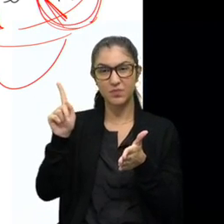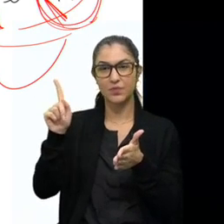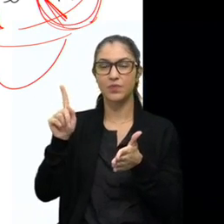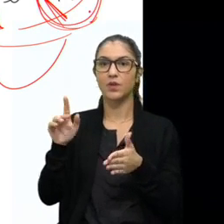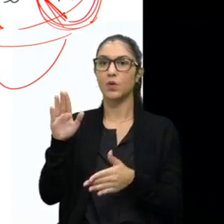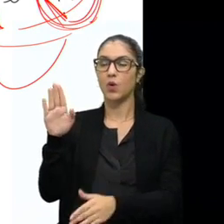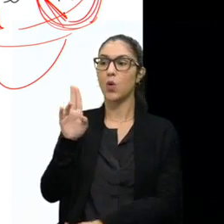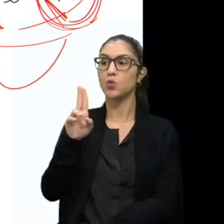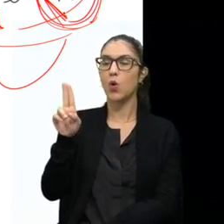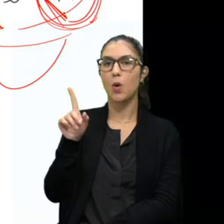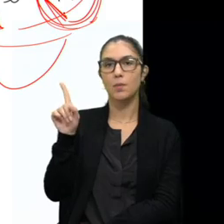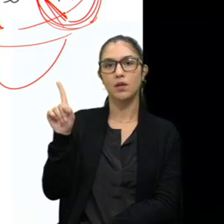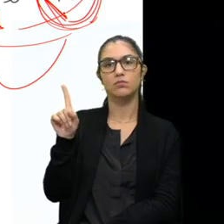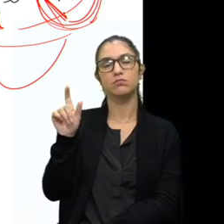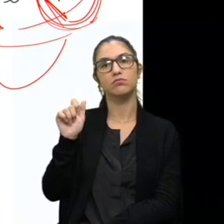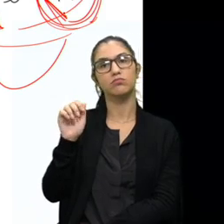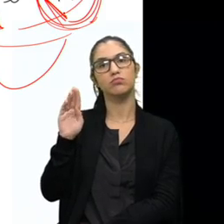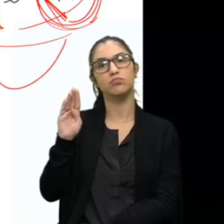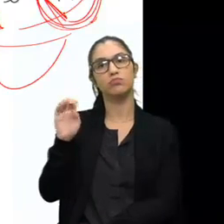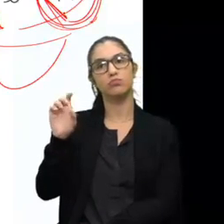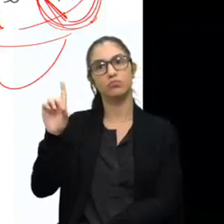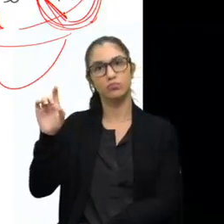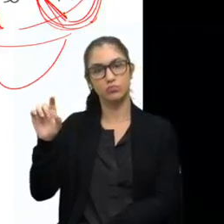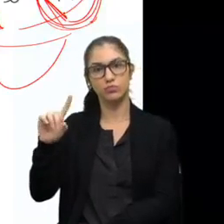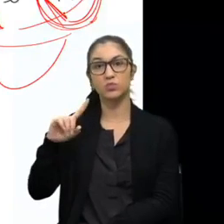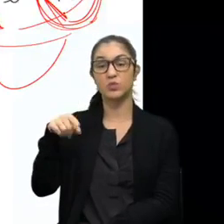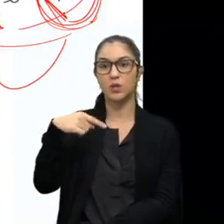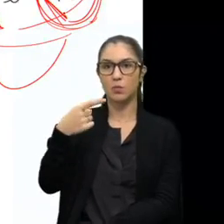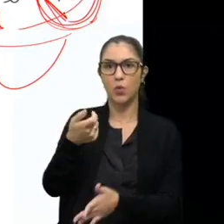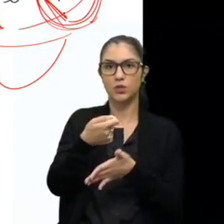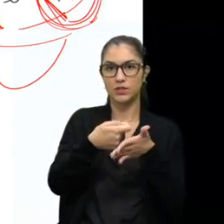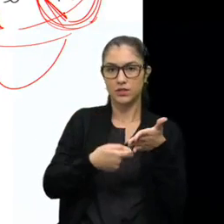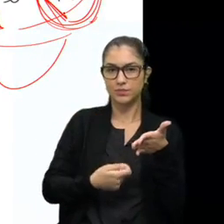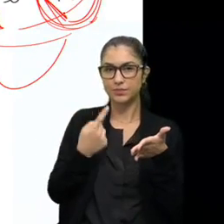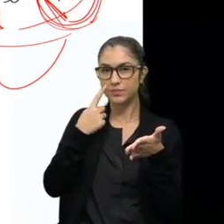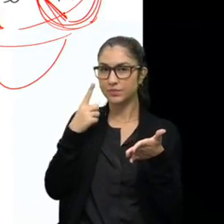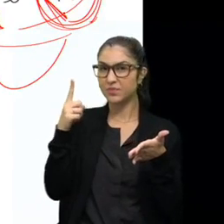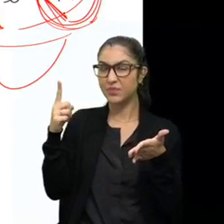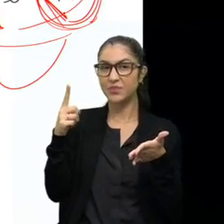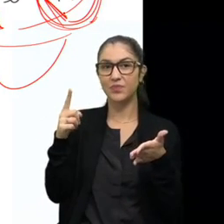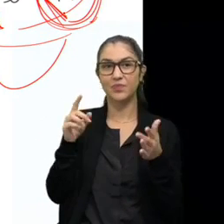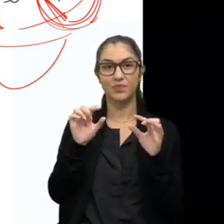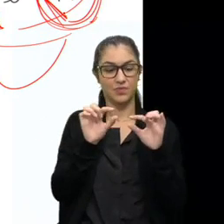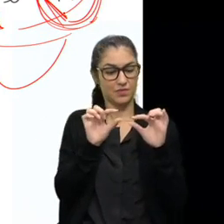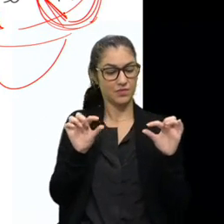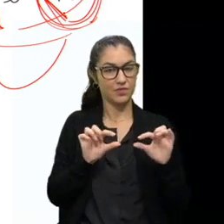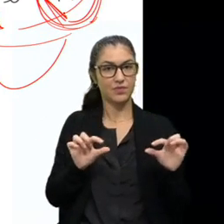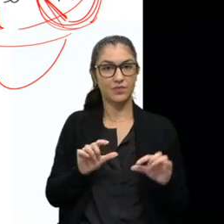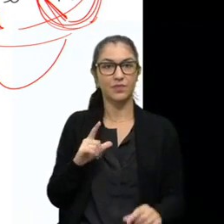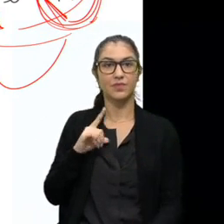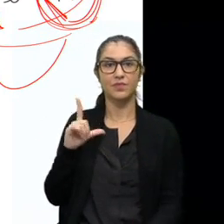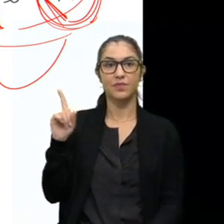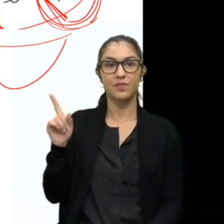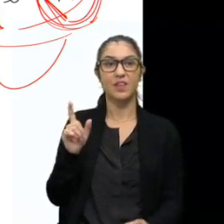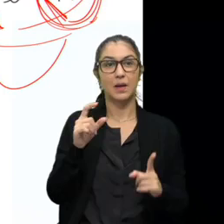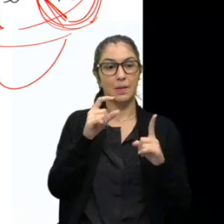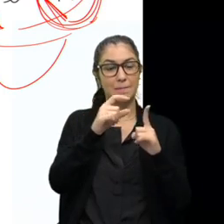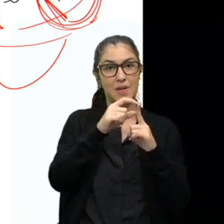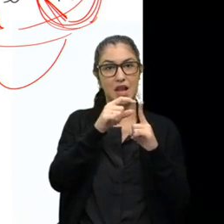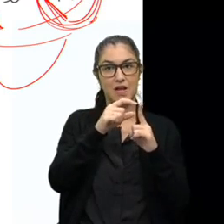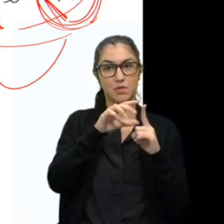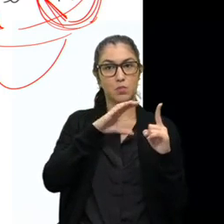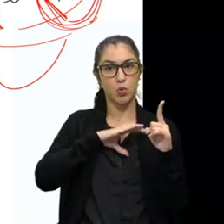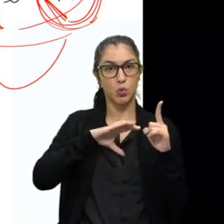nome dele assim, usando a datilologia. Olha os detalhes do calendário. Tem a palavra em